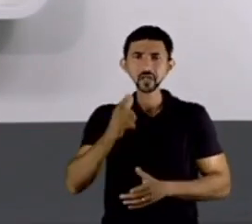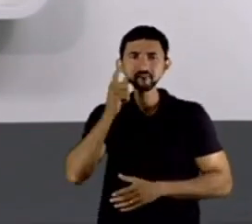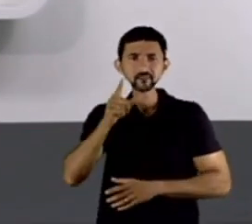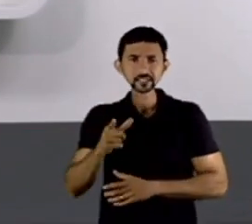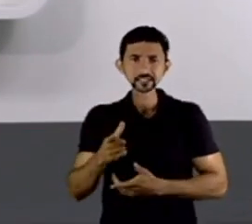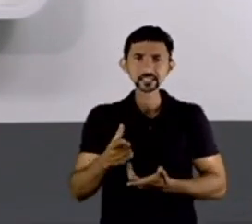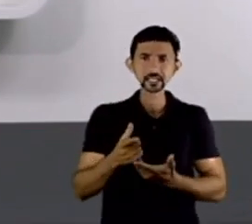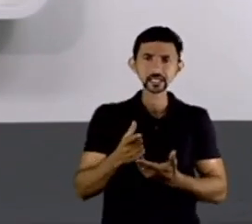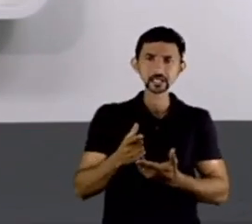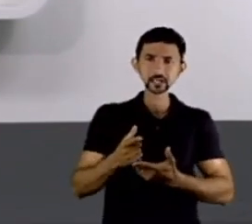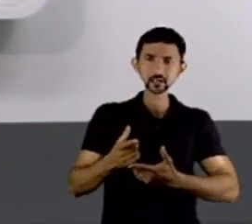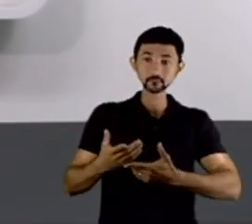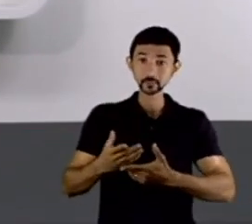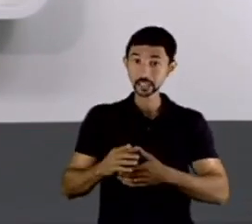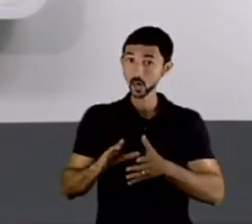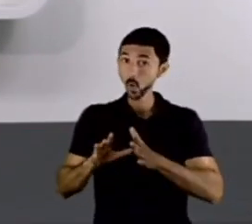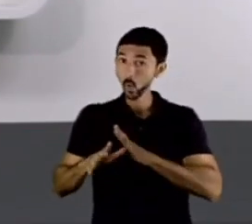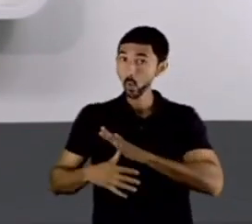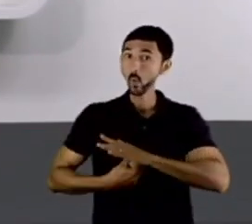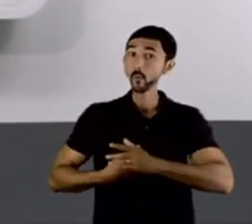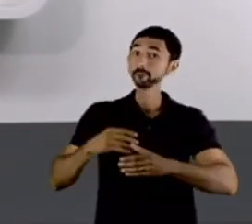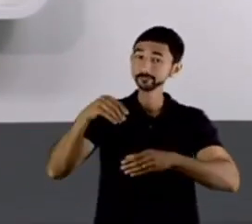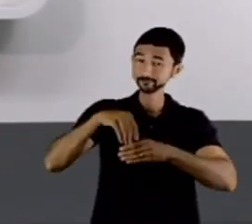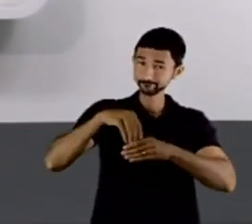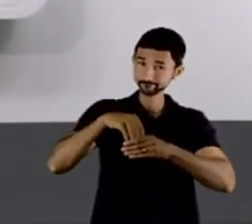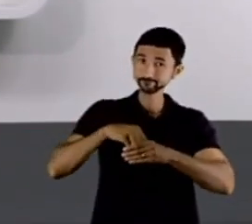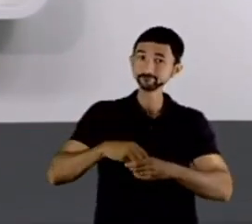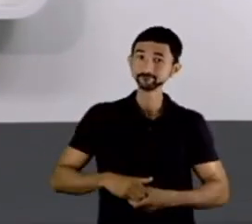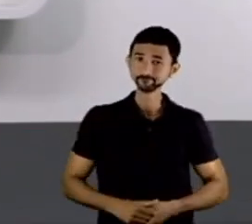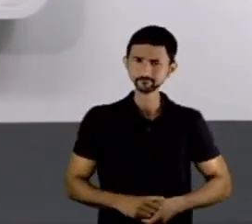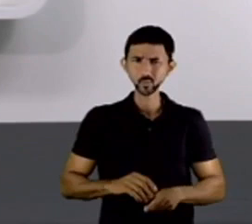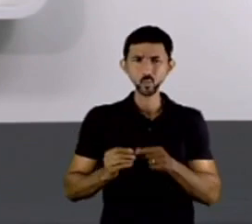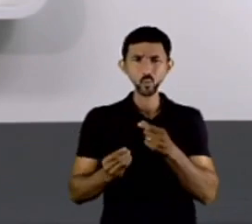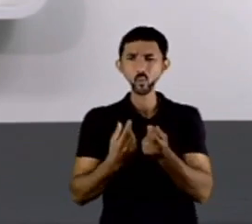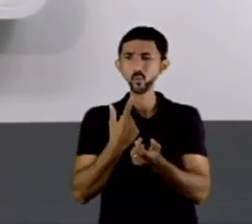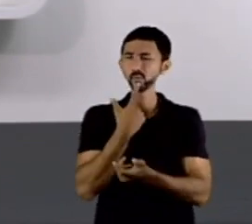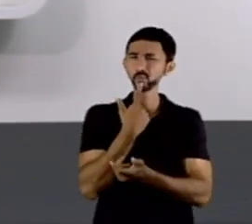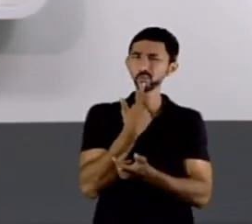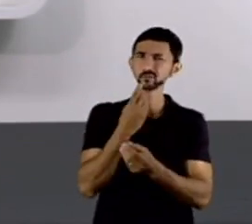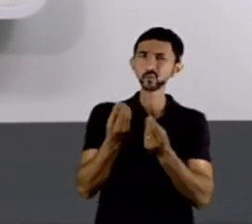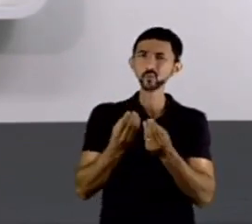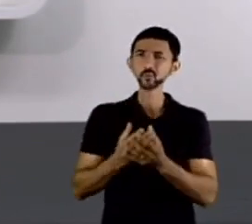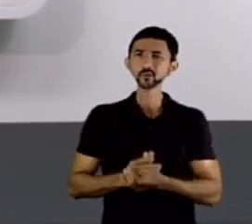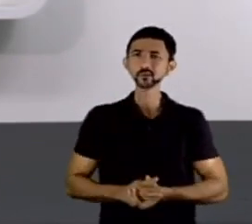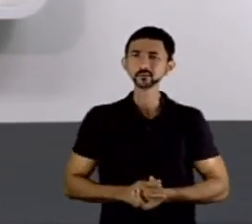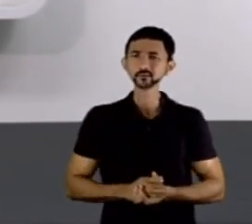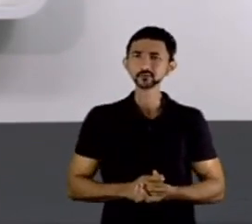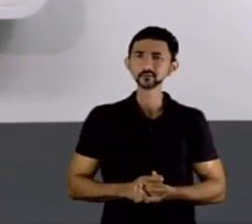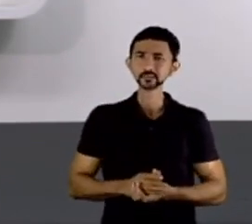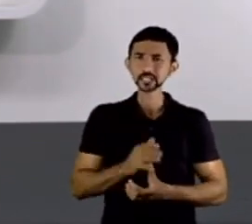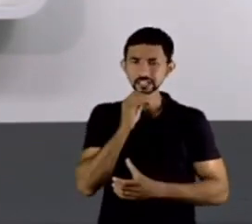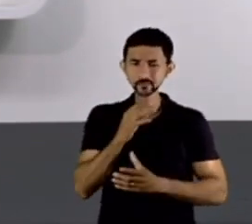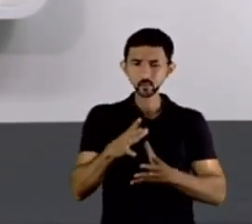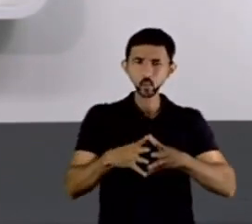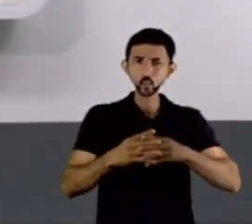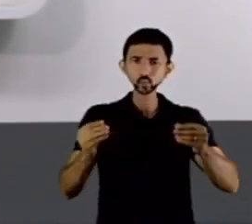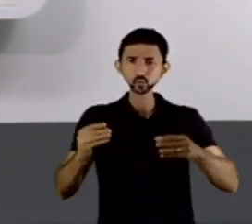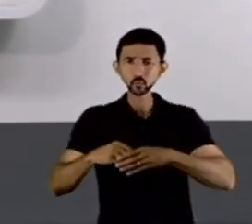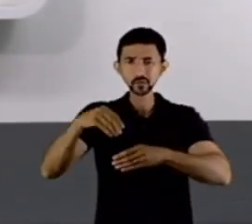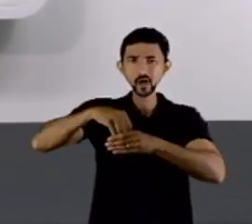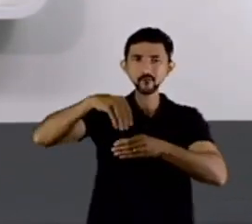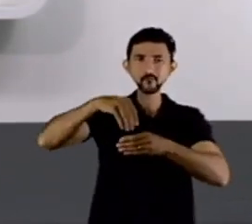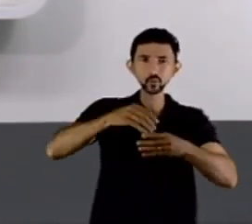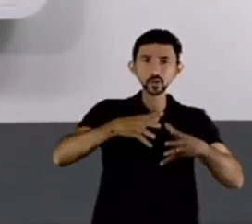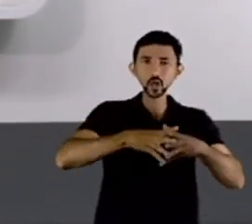vencer legalmente, eles fraudavam as eleições. Como a professora fraudava as eleições? Eles sumiam com as urnas